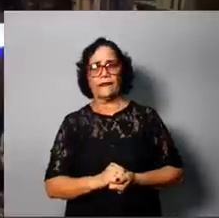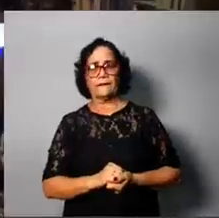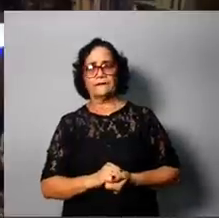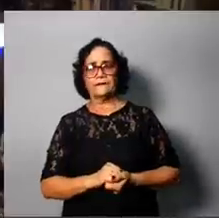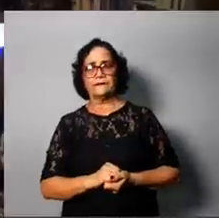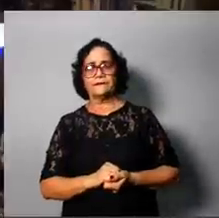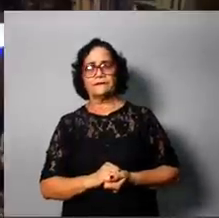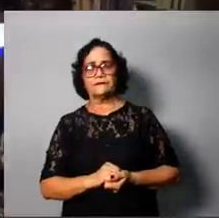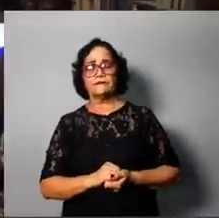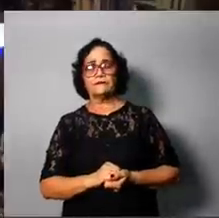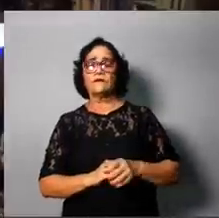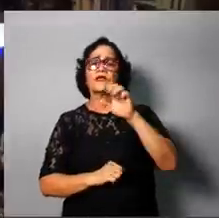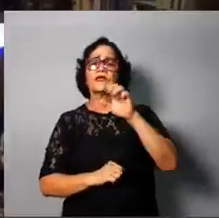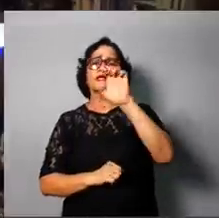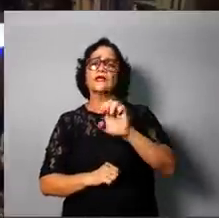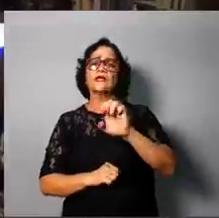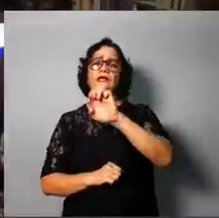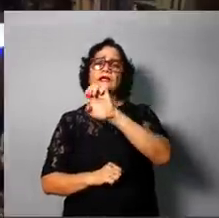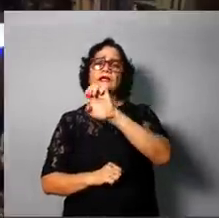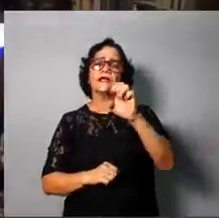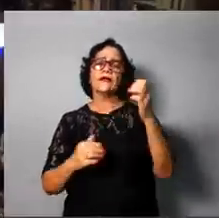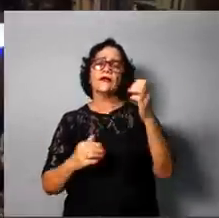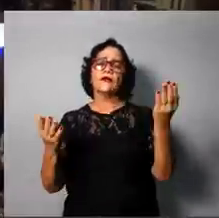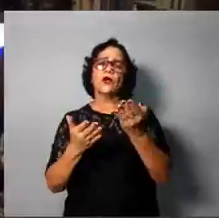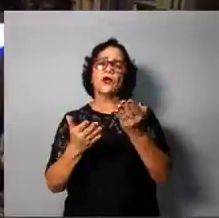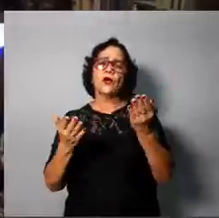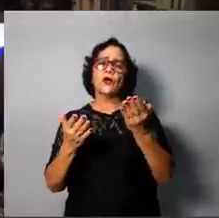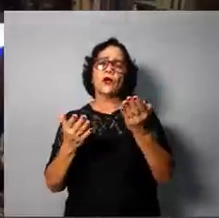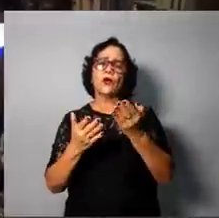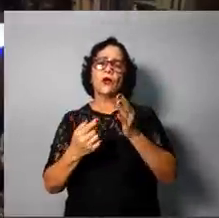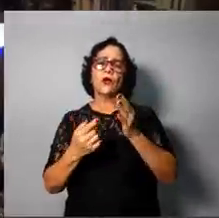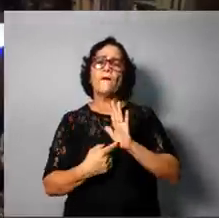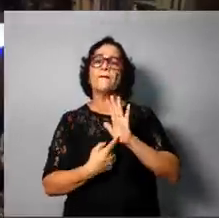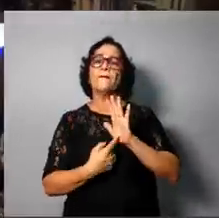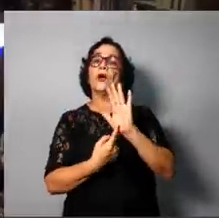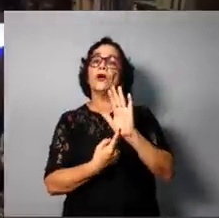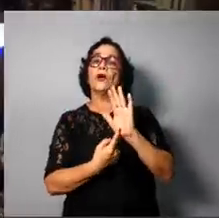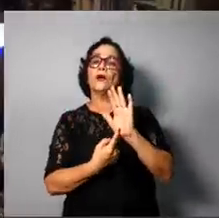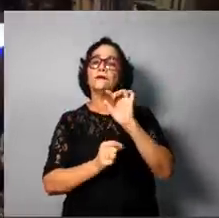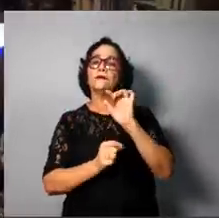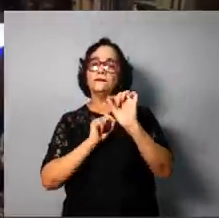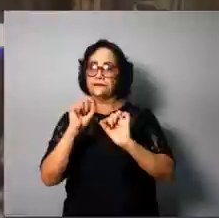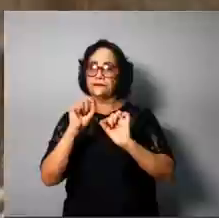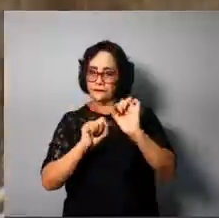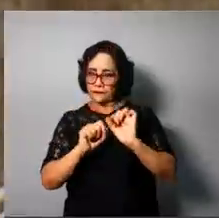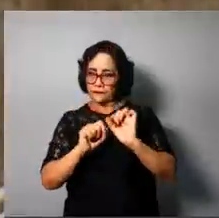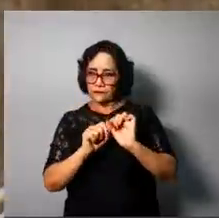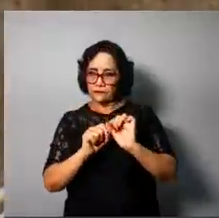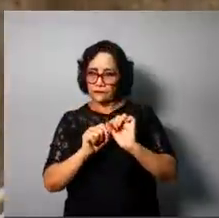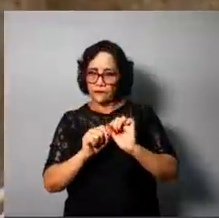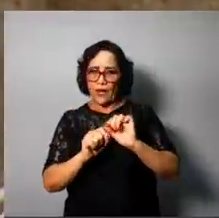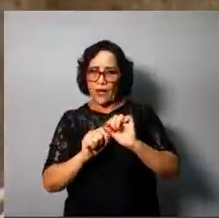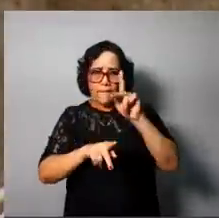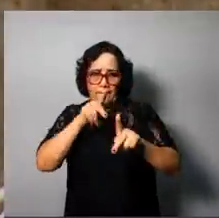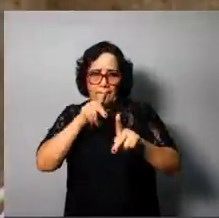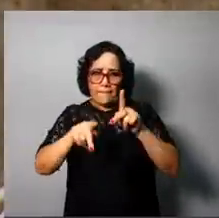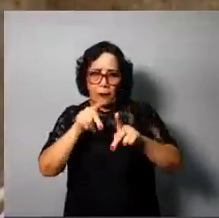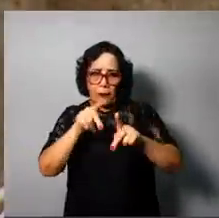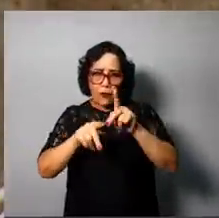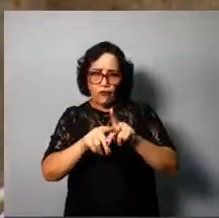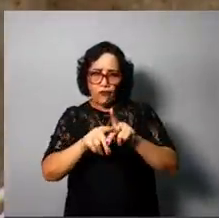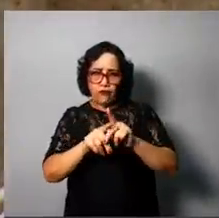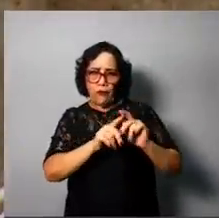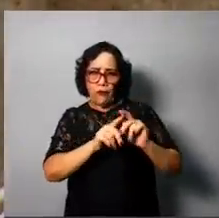O Evangelho de hoje nos mostra as multidões